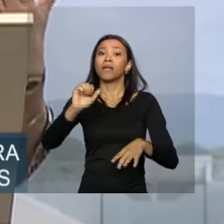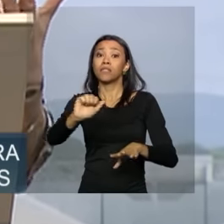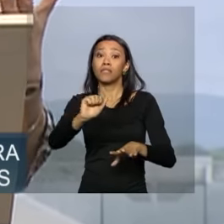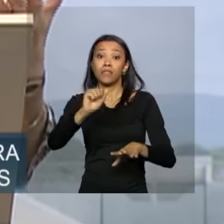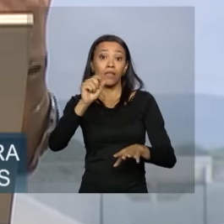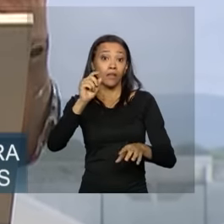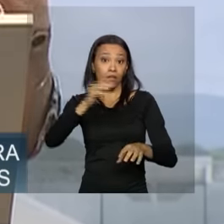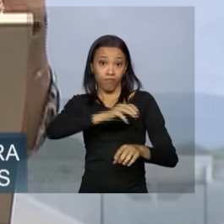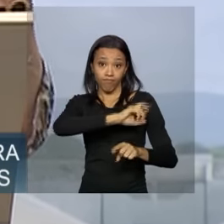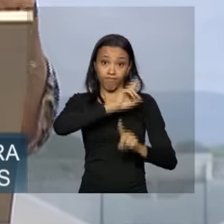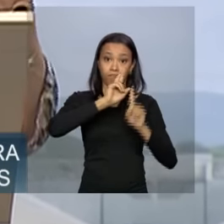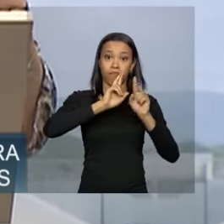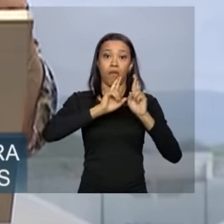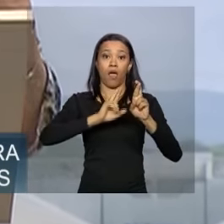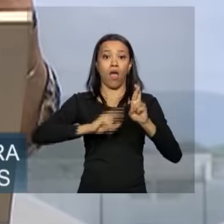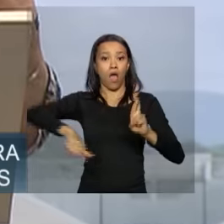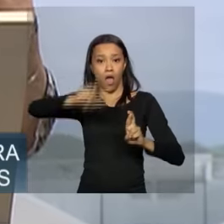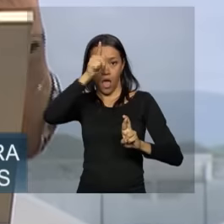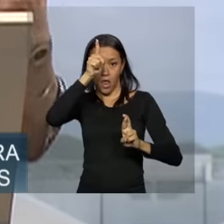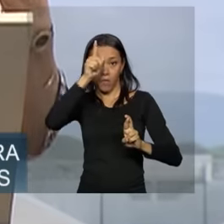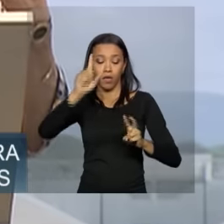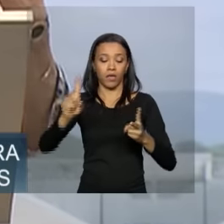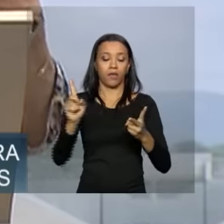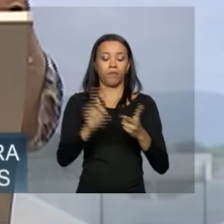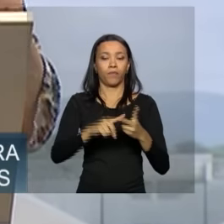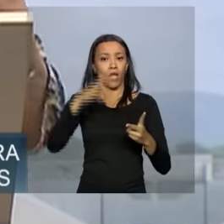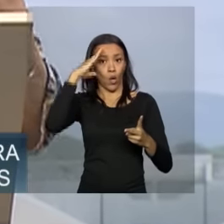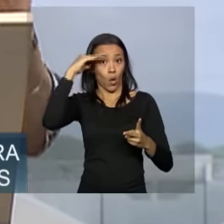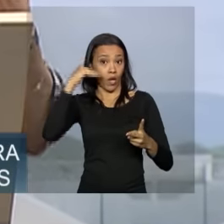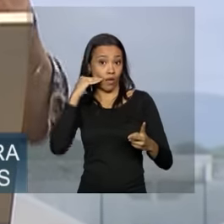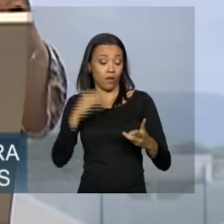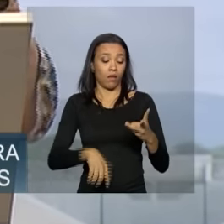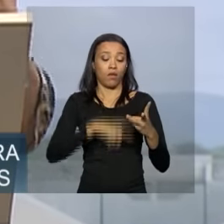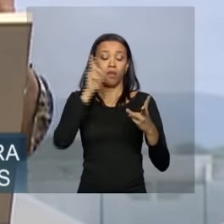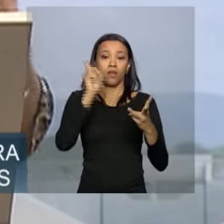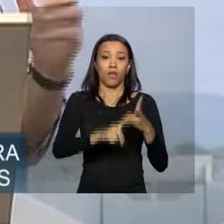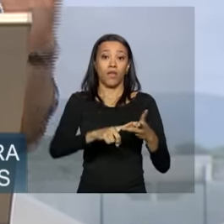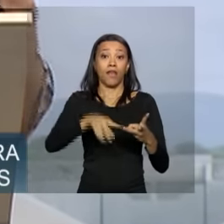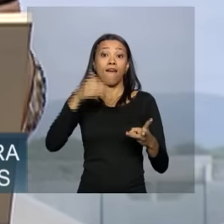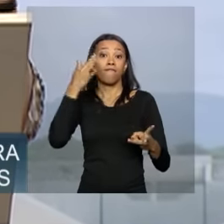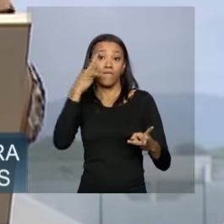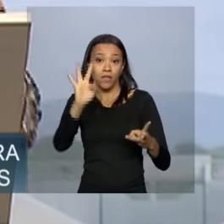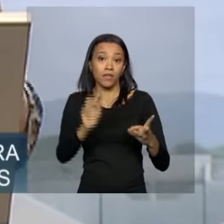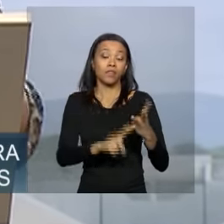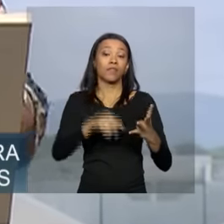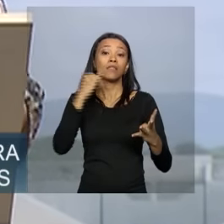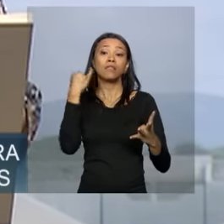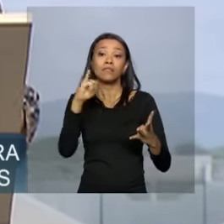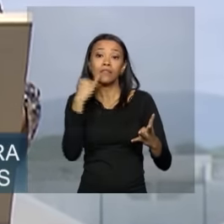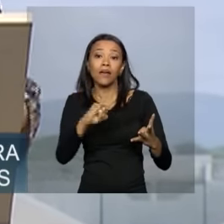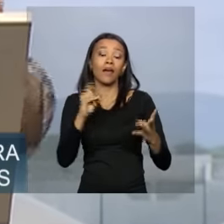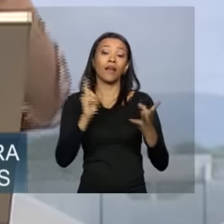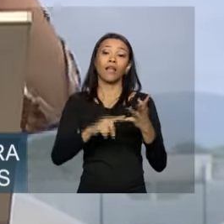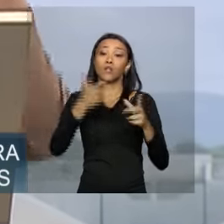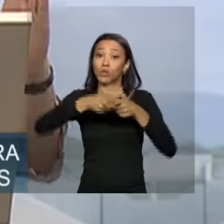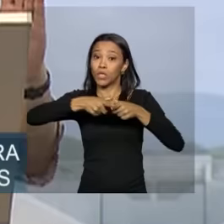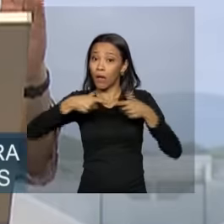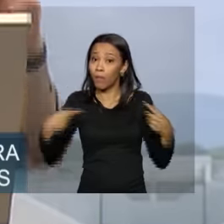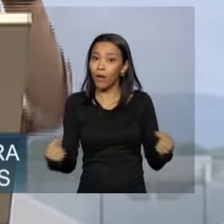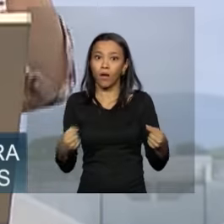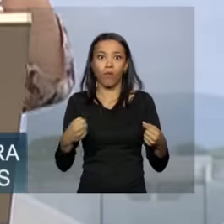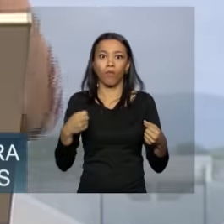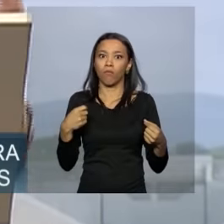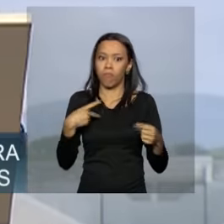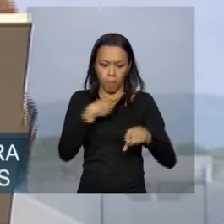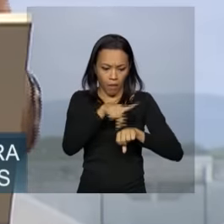representantes da Alemanha, da Coreia do Sul, da França, da Itália, da Suíça, do Japão, ou